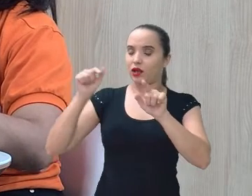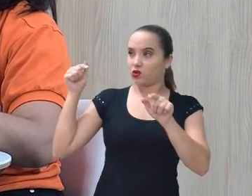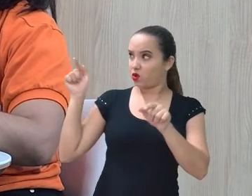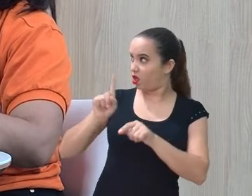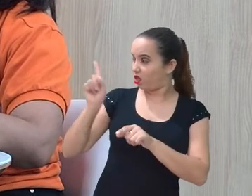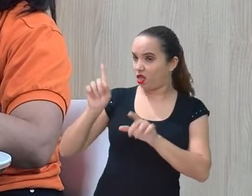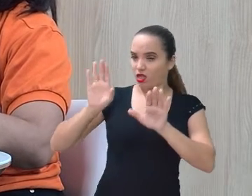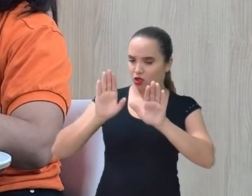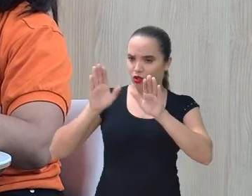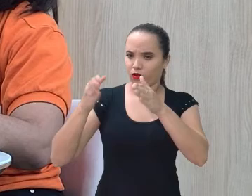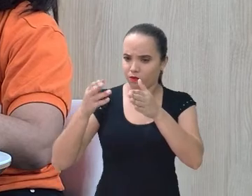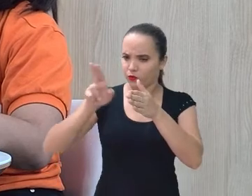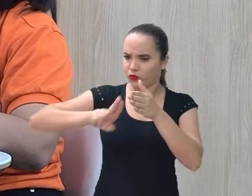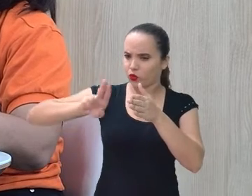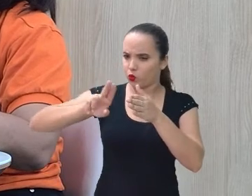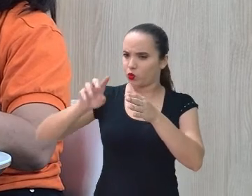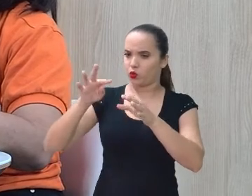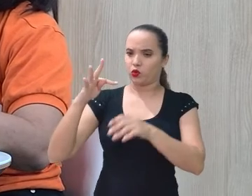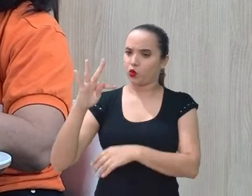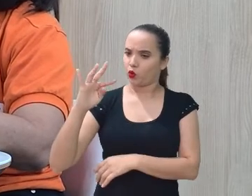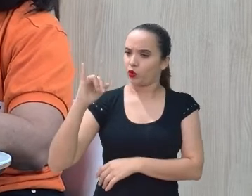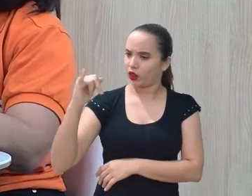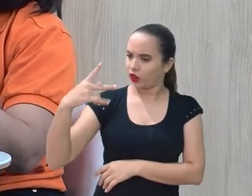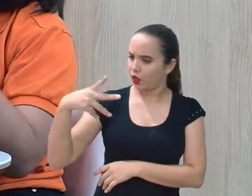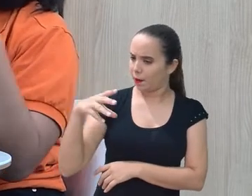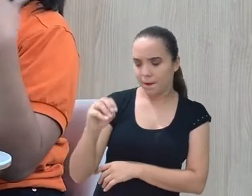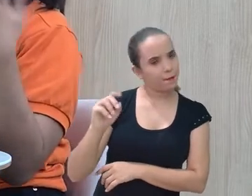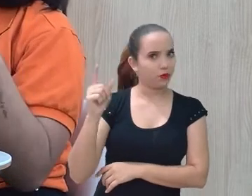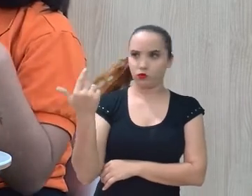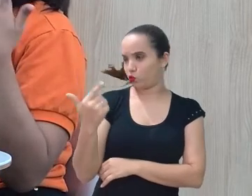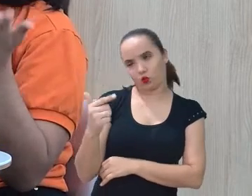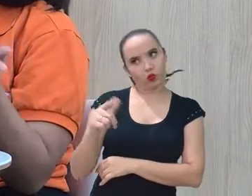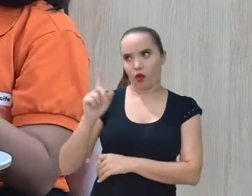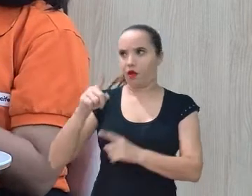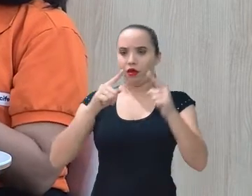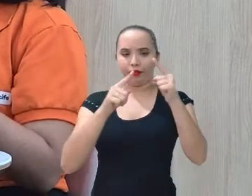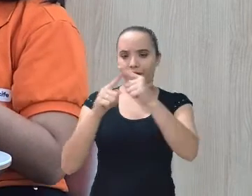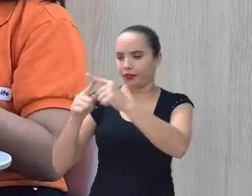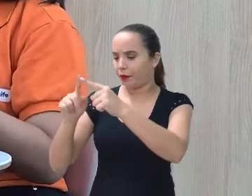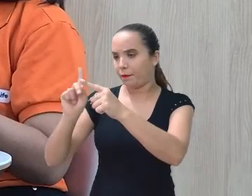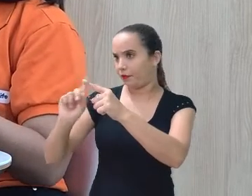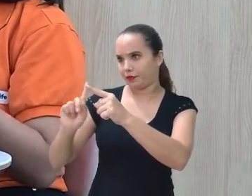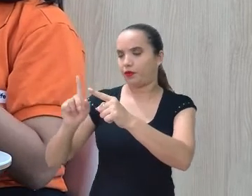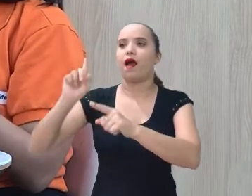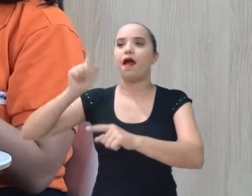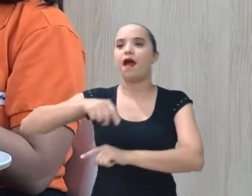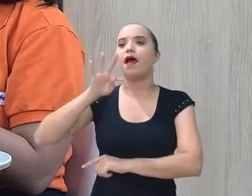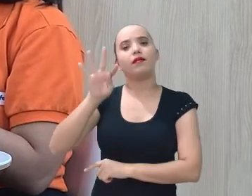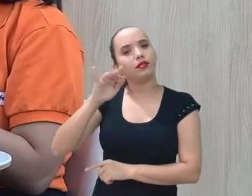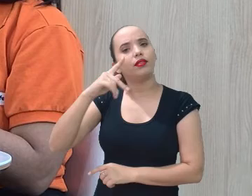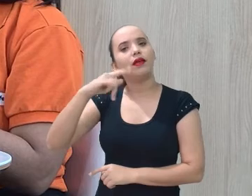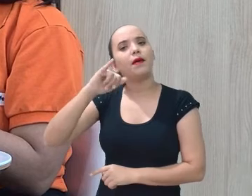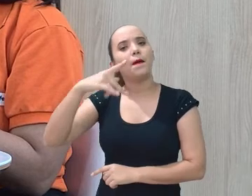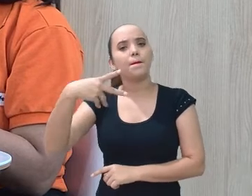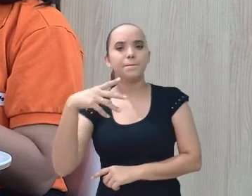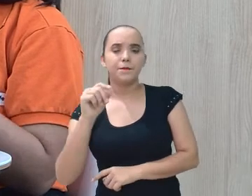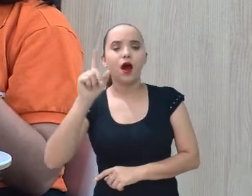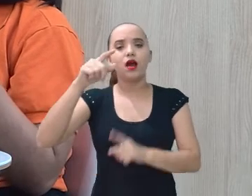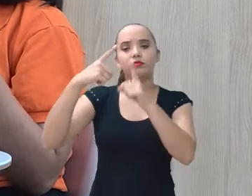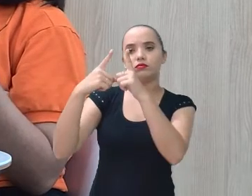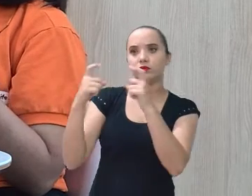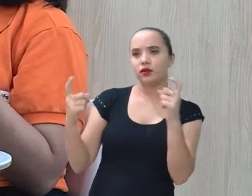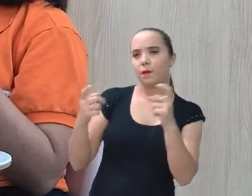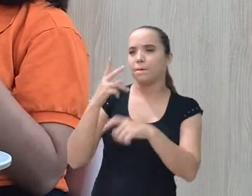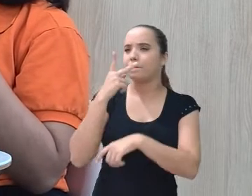sendo usada na tirinha, né? Ela está sendo usada de forma exacerbada, ou seja, muito repetitiva. Para dar ênfase